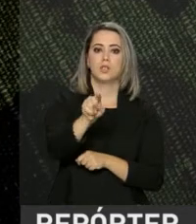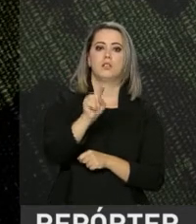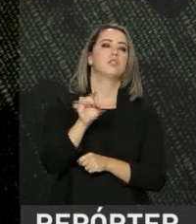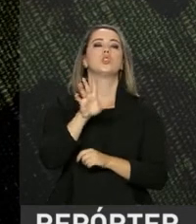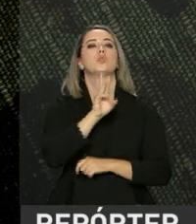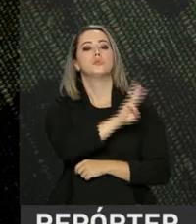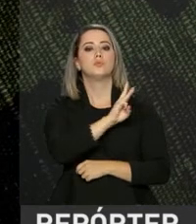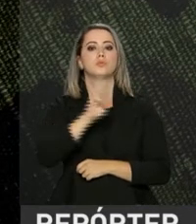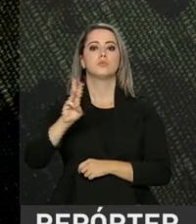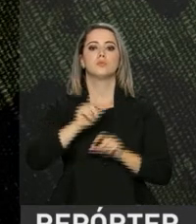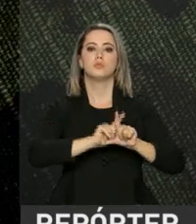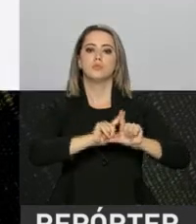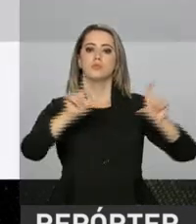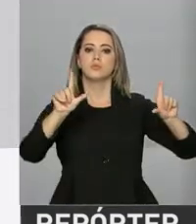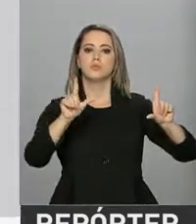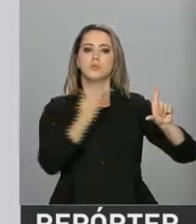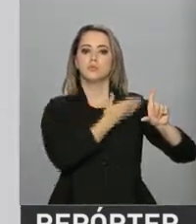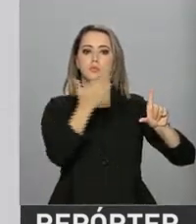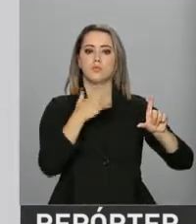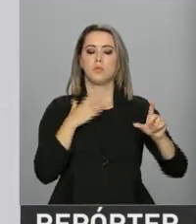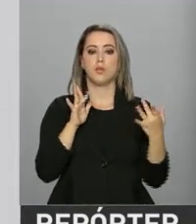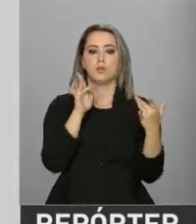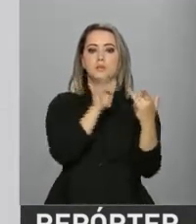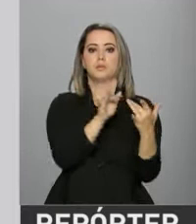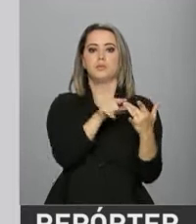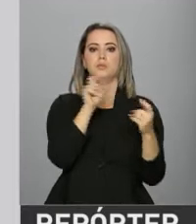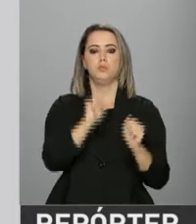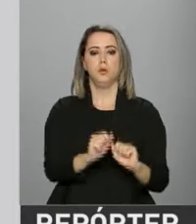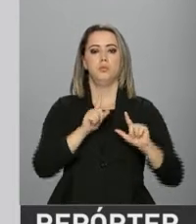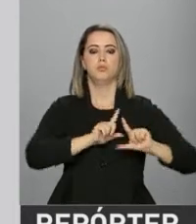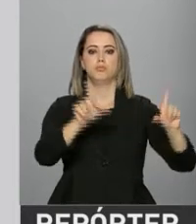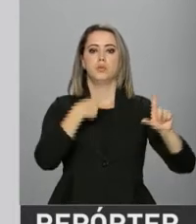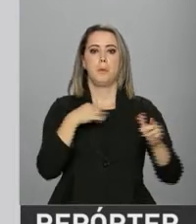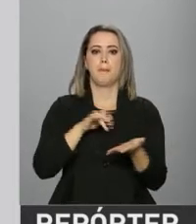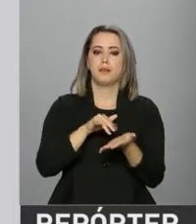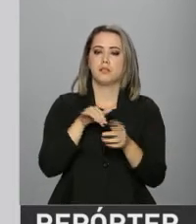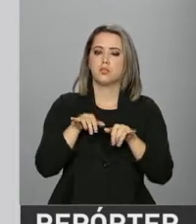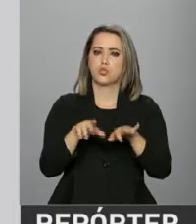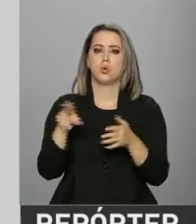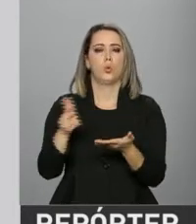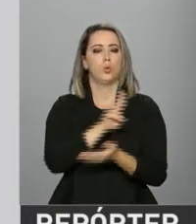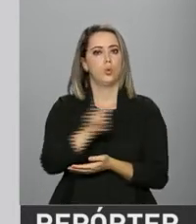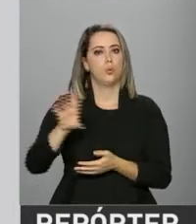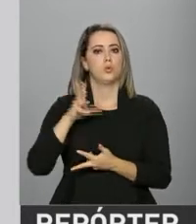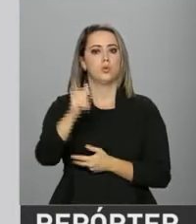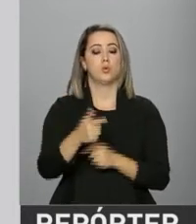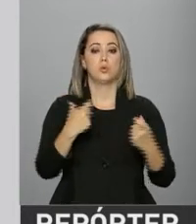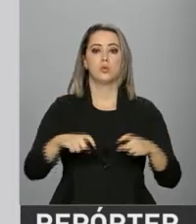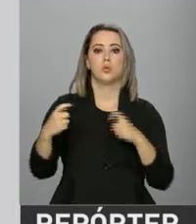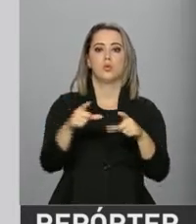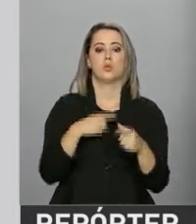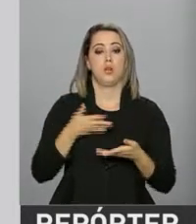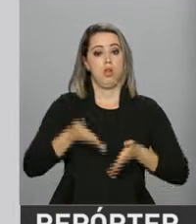basta acessar o site lá você encontra o atalho para o alistamento é só preencher o nome completo do local onde mora